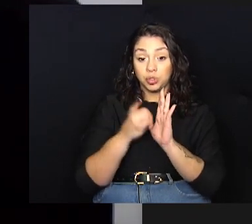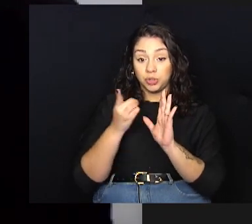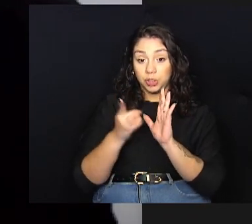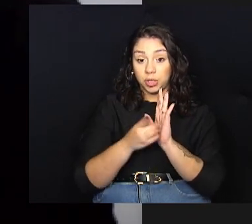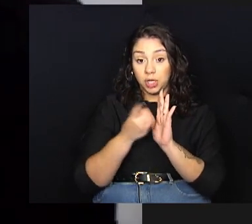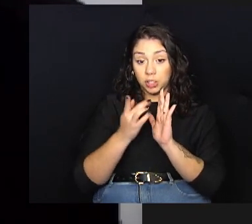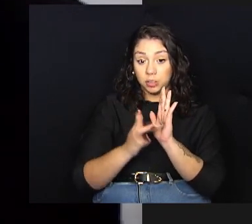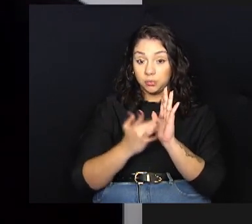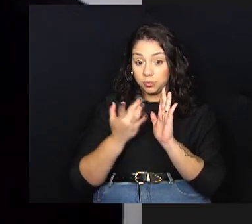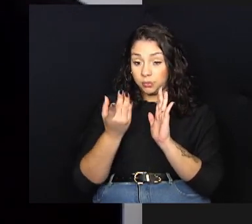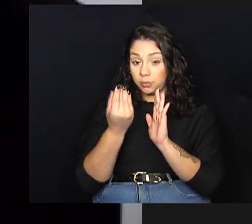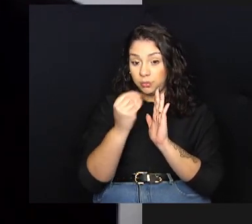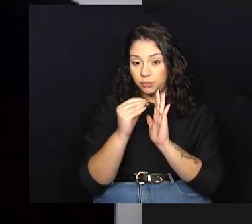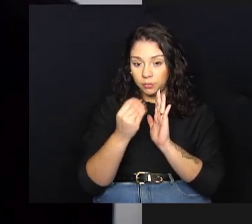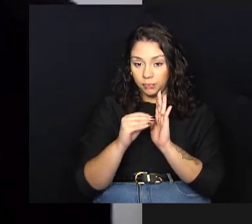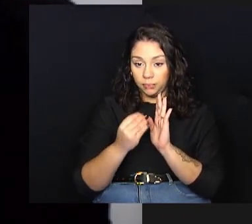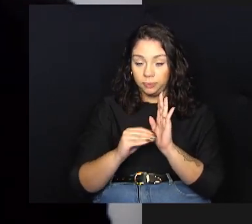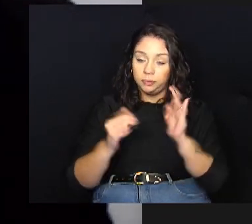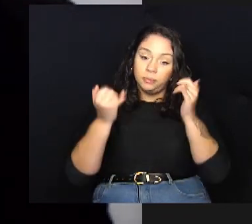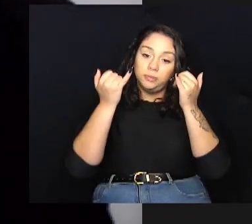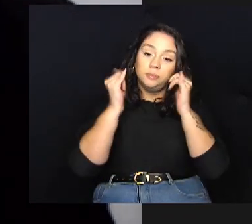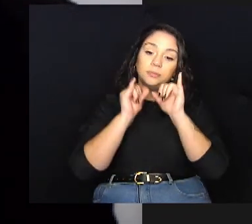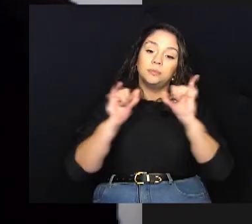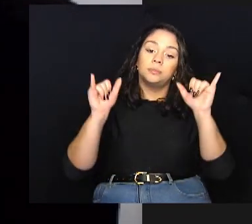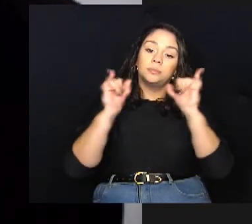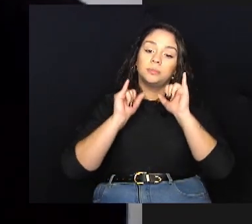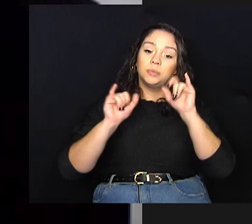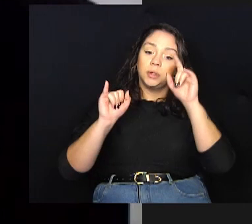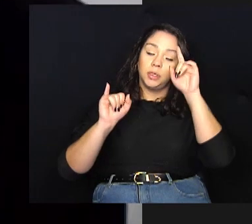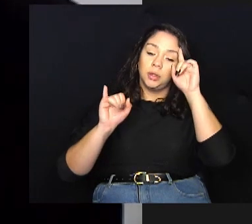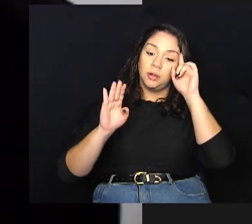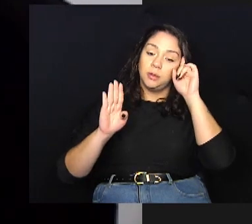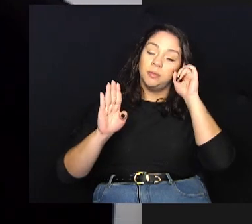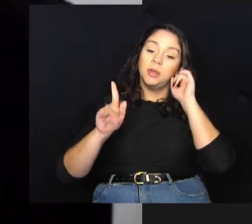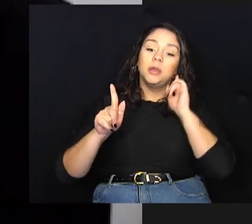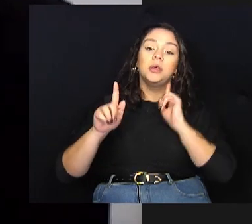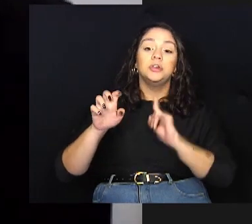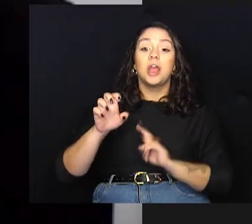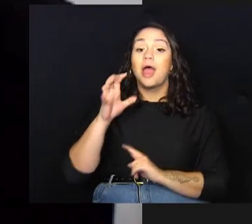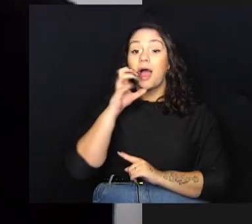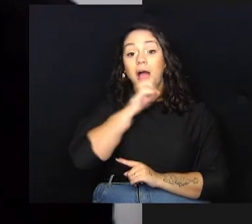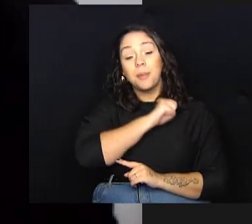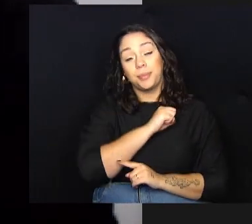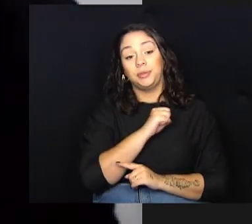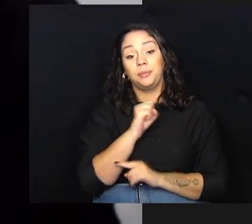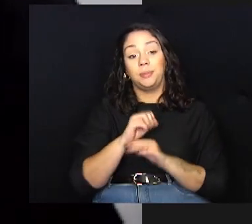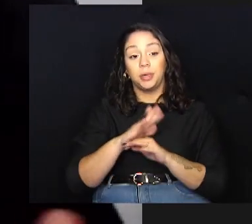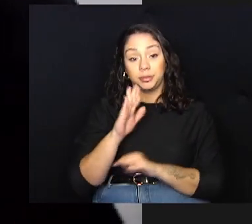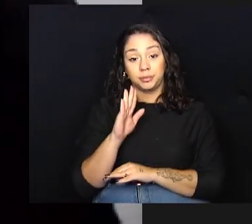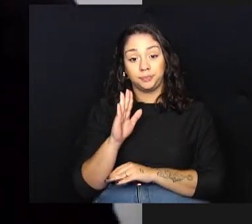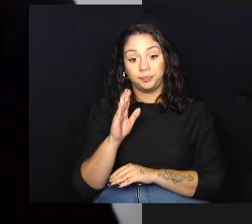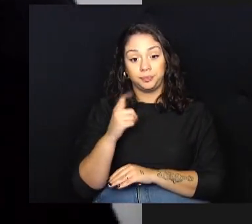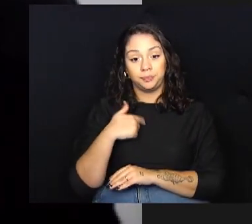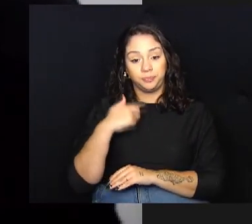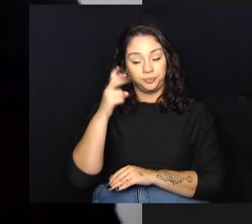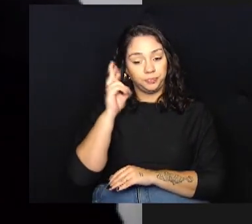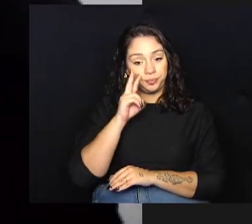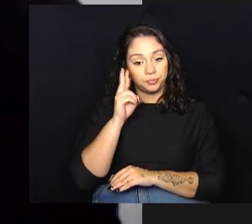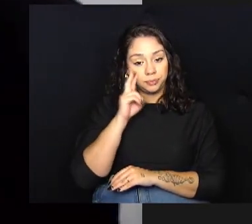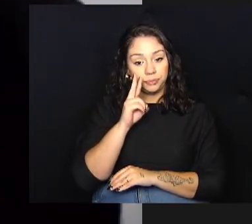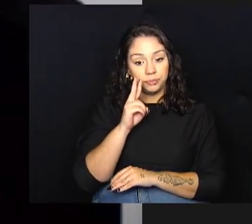a divulgação das informações pelo IBGE vai ser muito mais rápida né Eu me lembro que